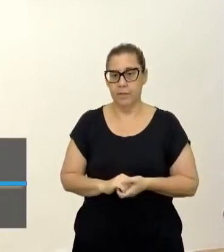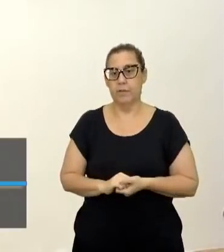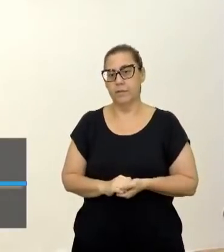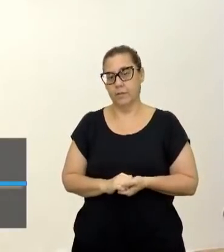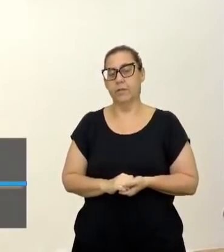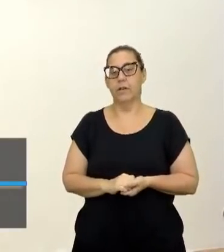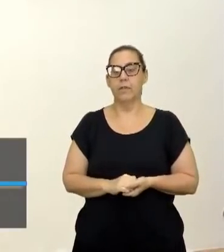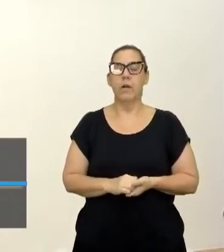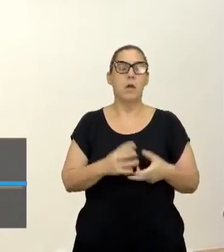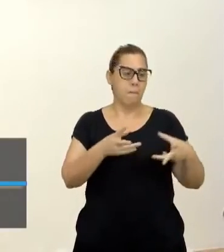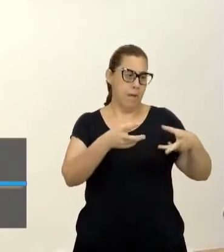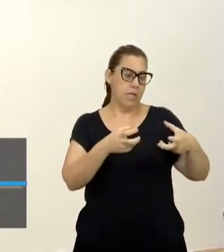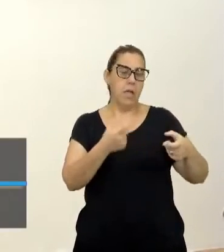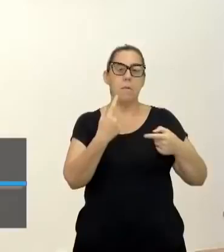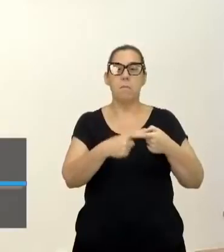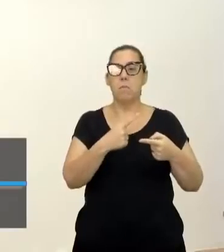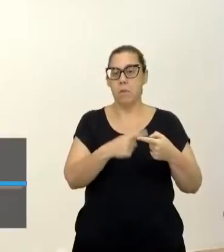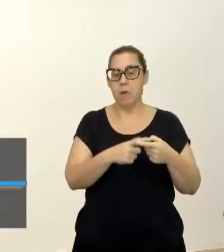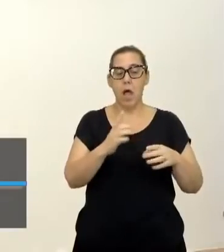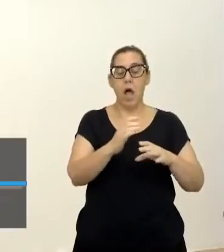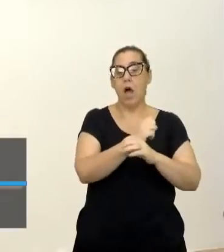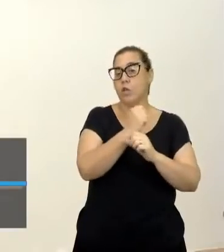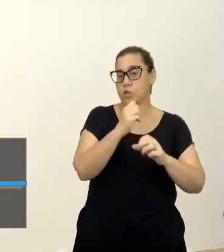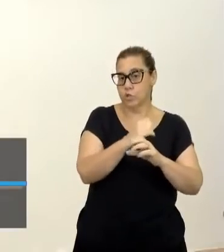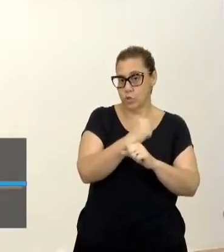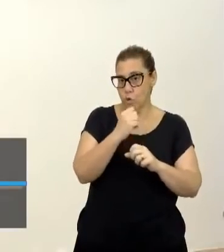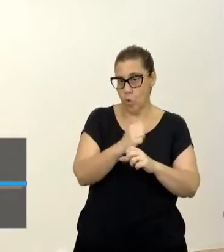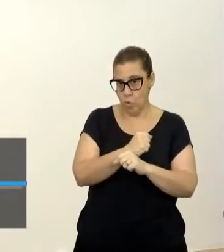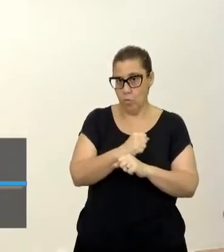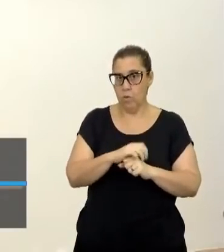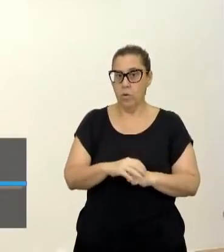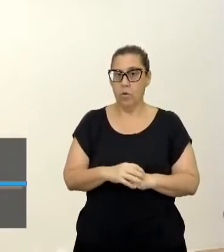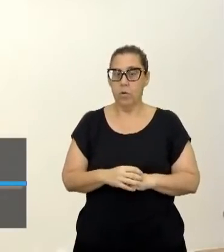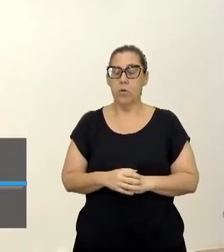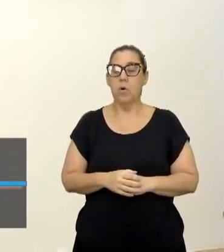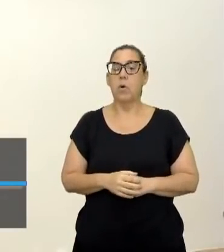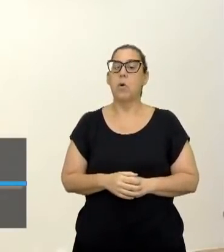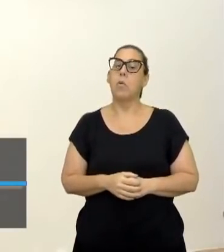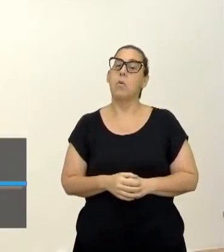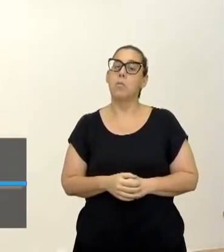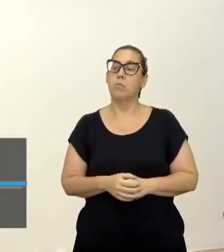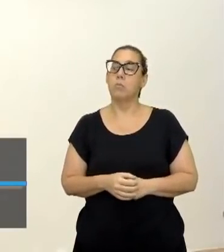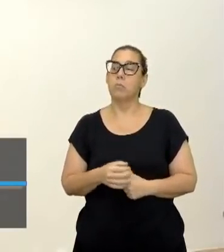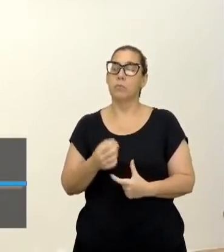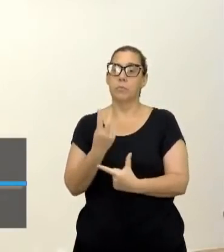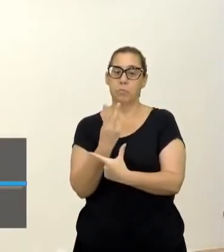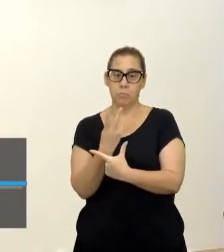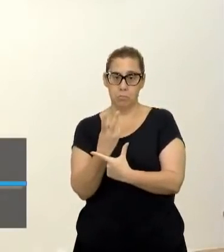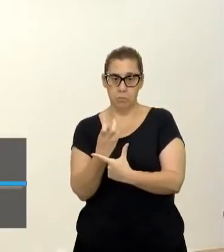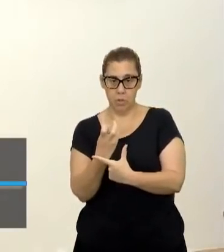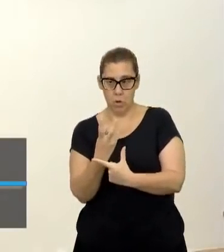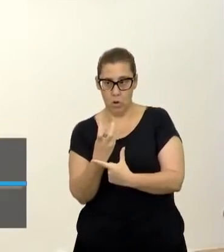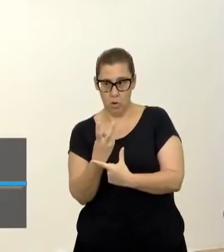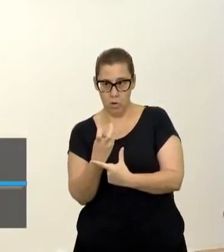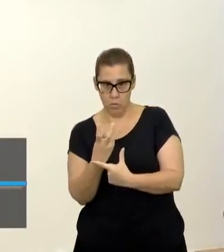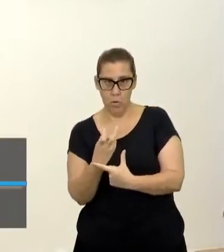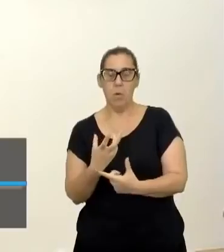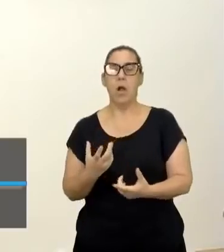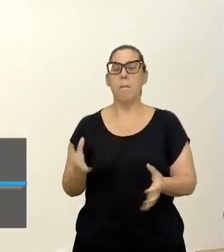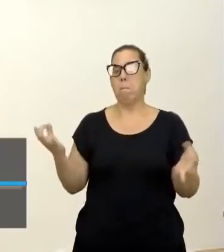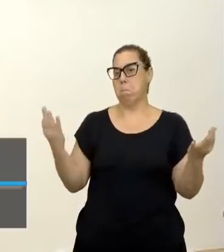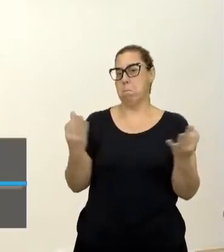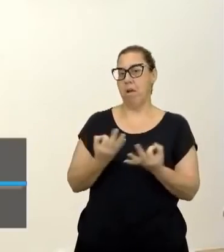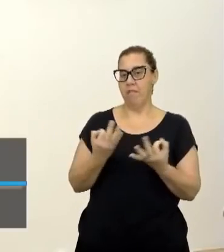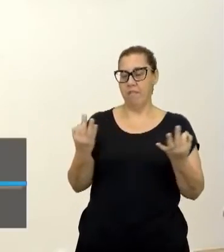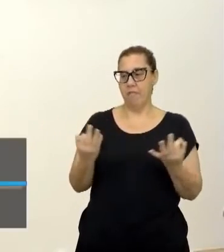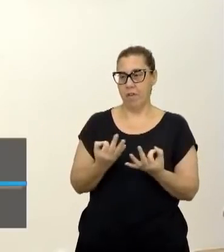é chamado de notável porque o resultado do produto de um binômio fica sendo um trinômio quadrado perfeito. Então,